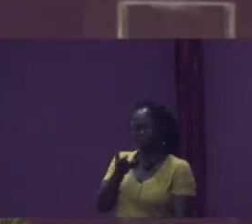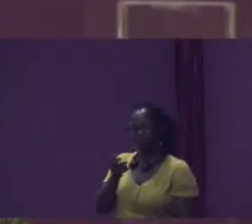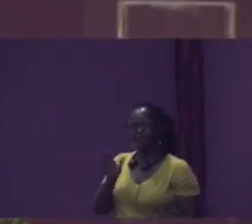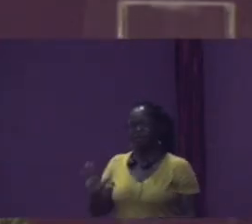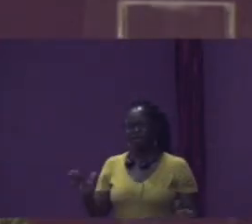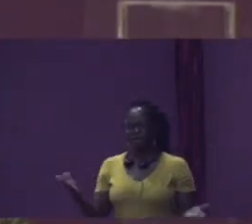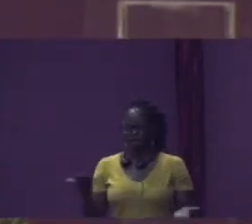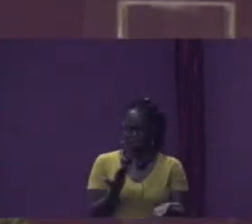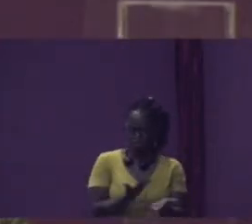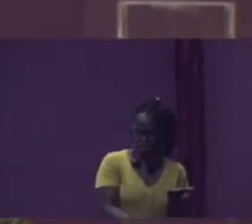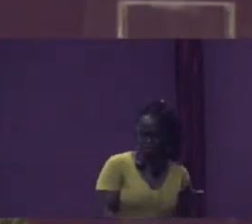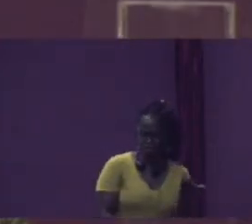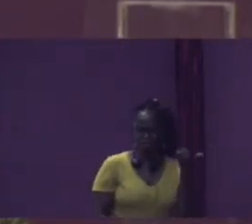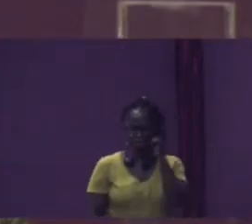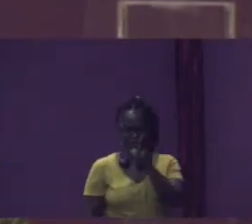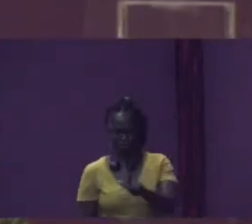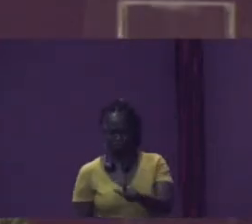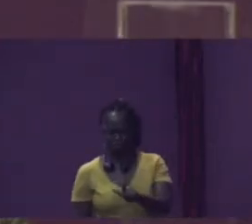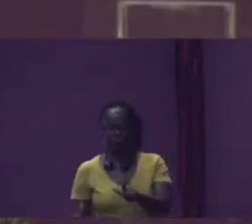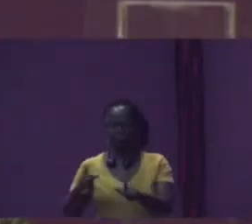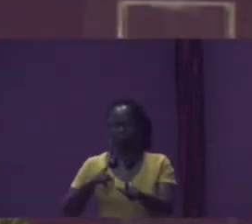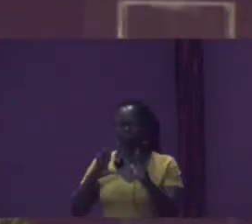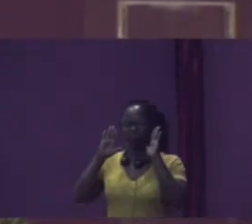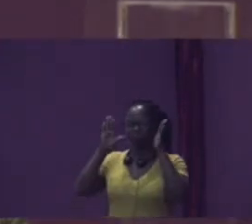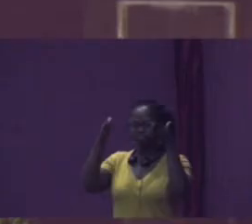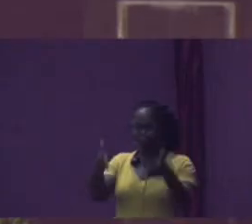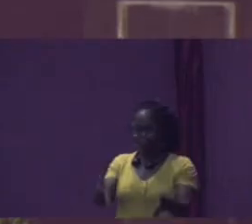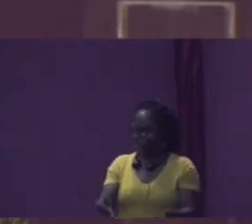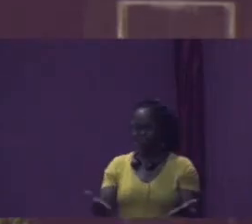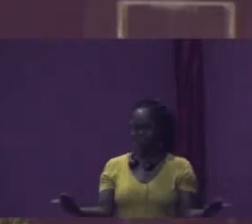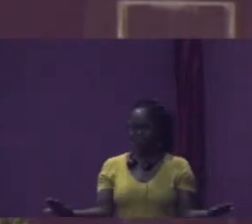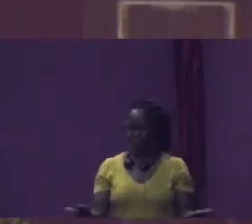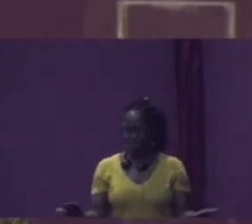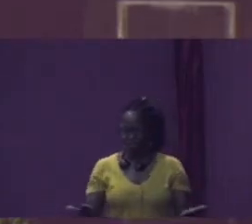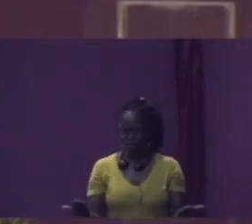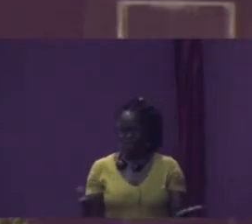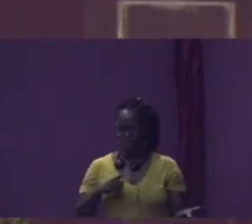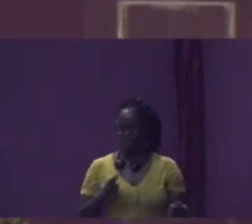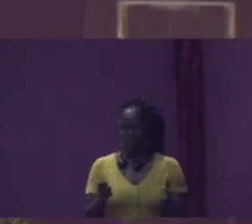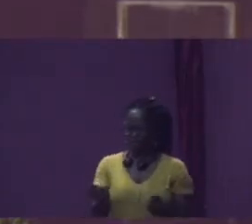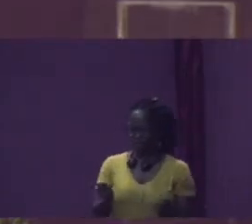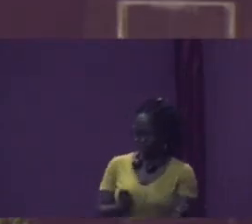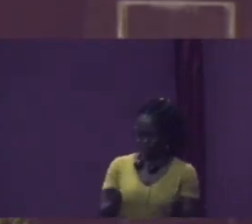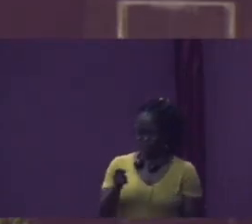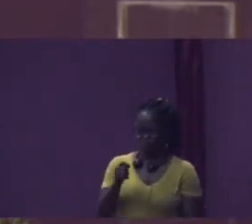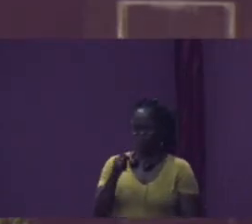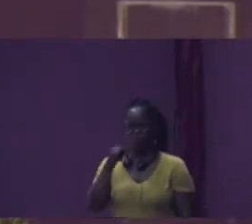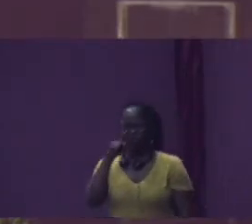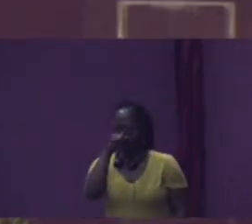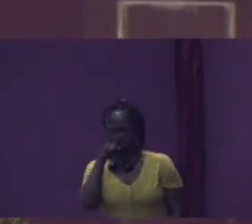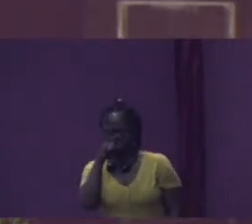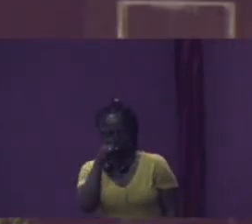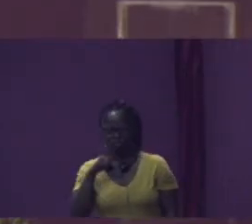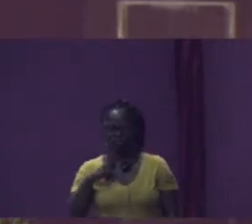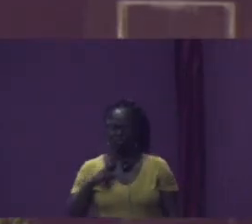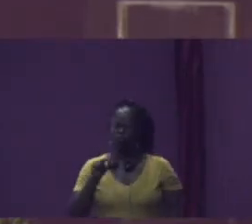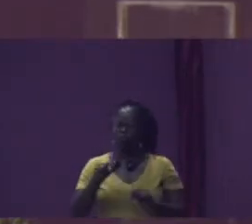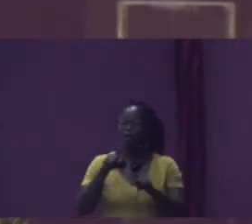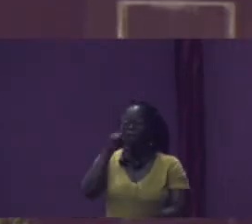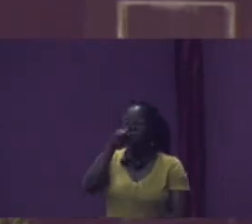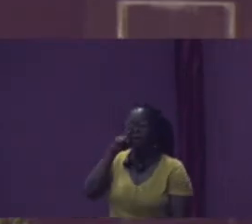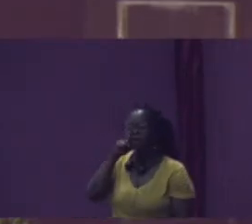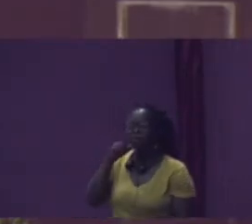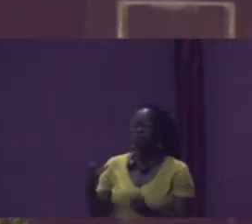possibilidades de perdas e ganhos ganham centralidade. Nomeamos a reengenharia da economia de riscos o equacionamento dos perigos,